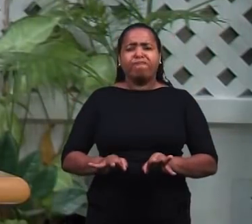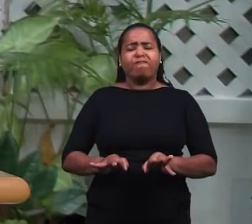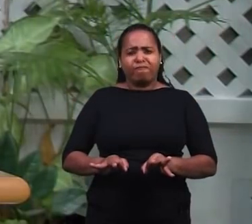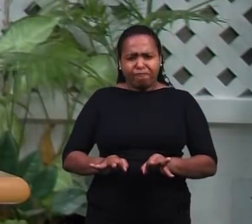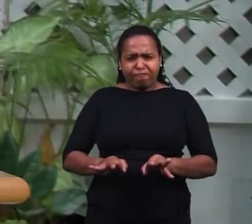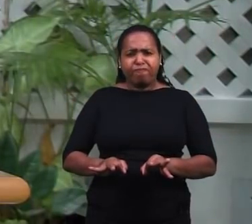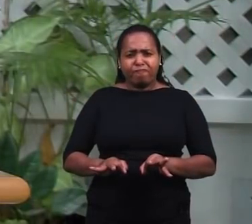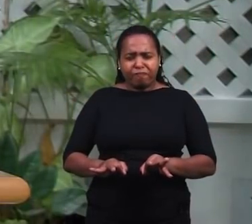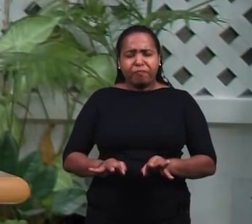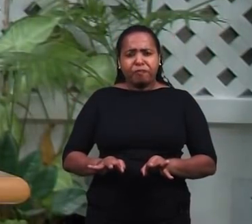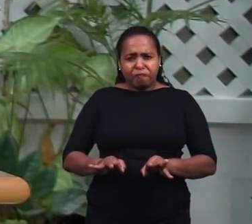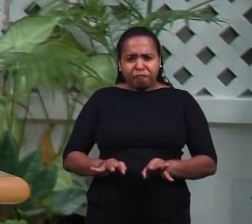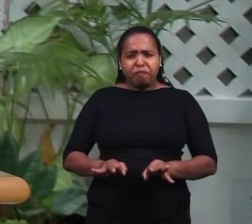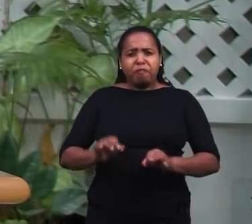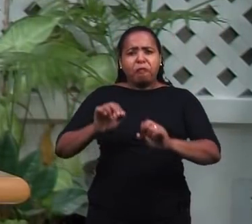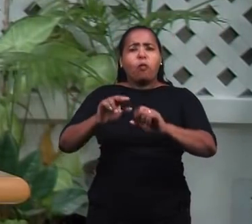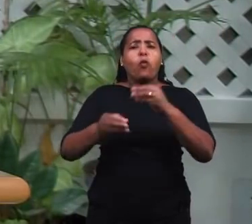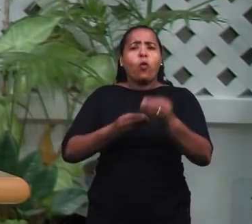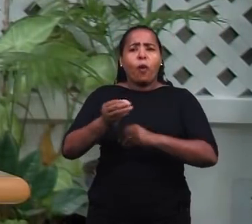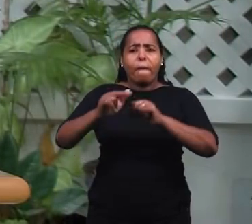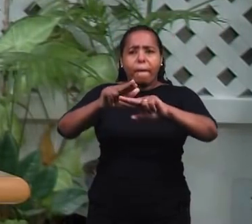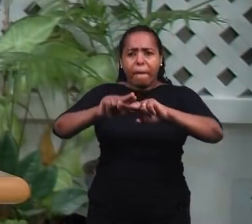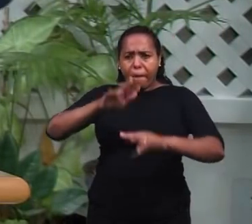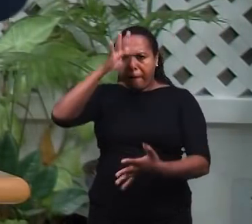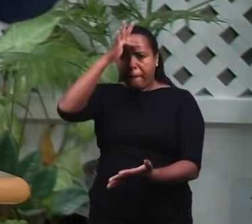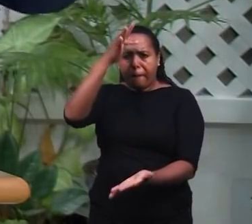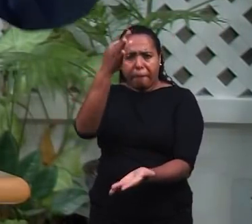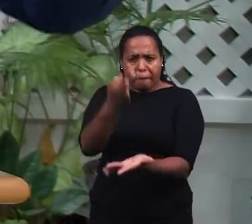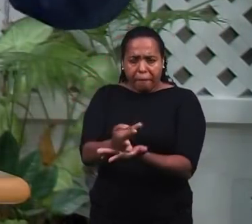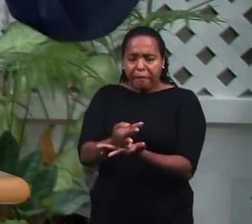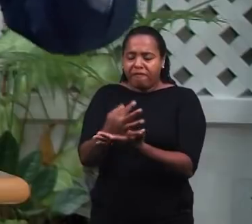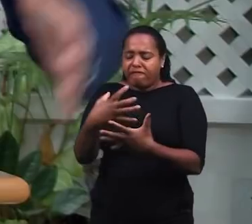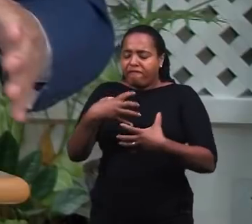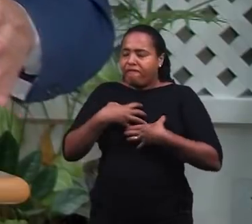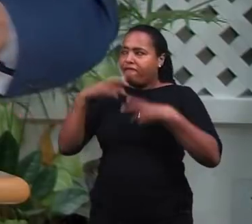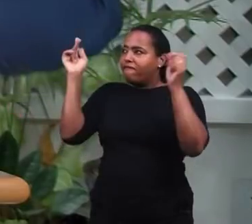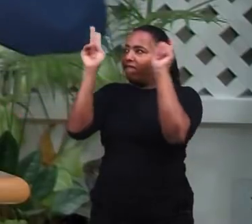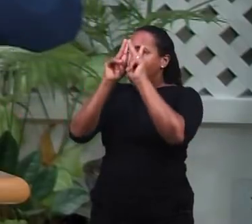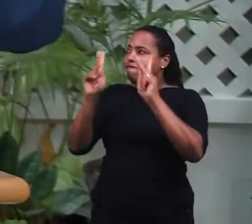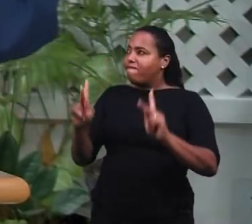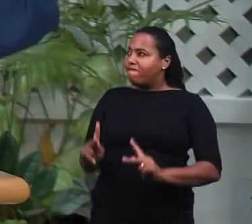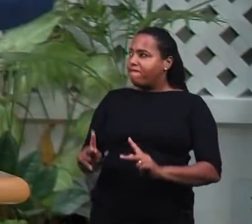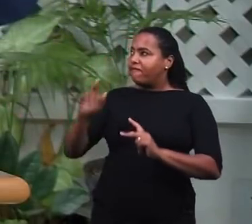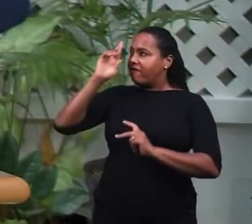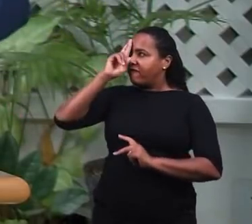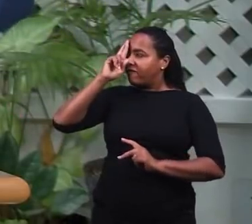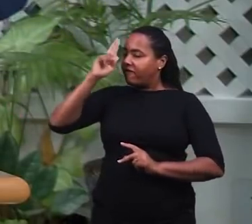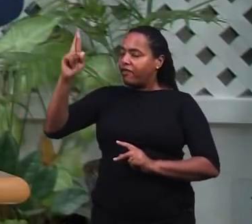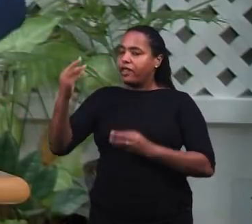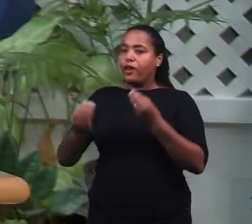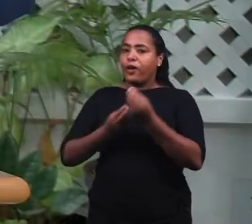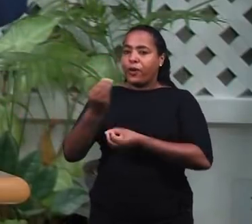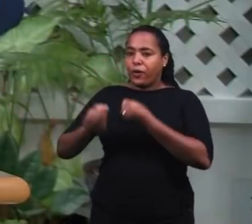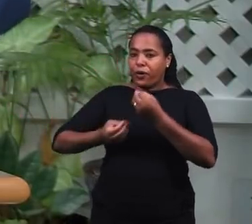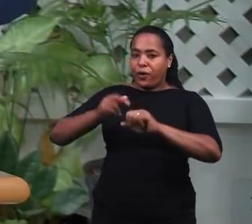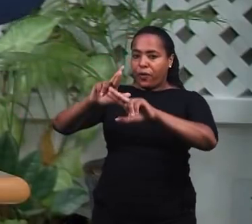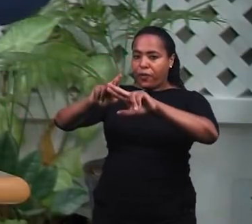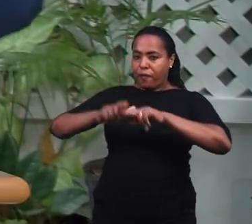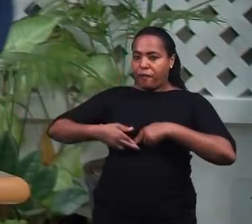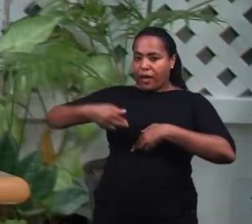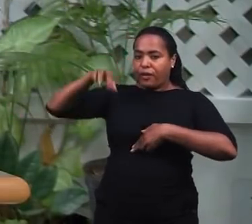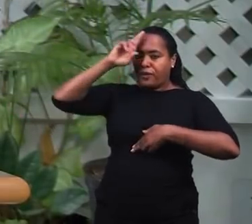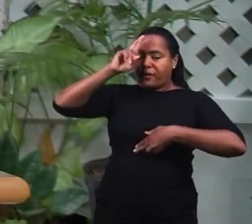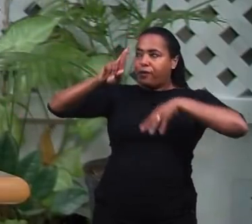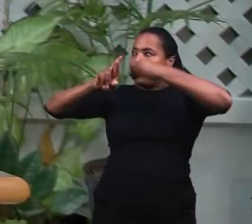Paulo? Justificados, pois, pela fé, temos paz com Deus por meio do nosso Senhor e